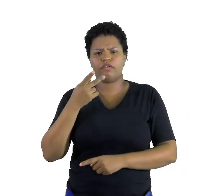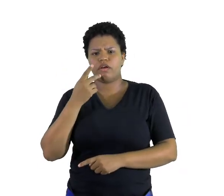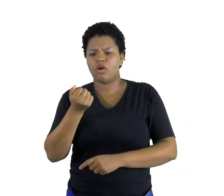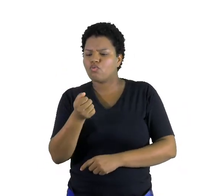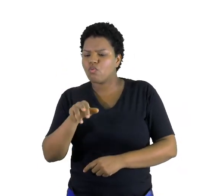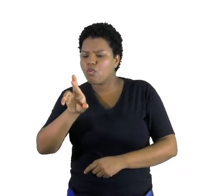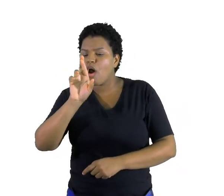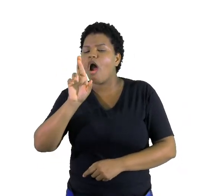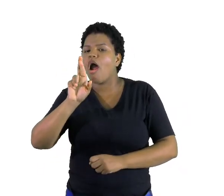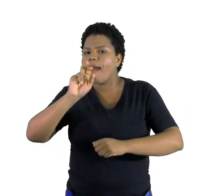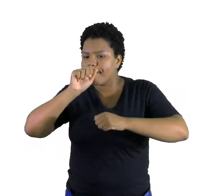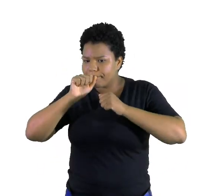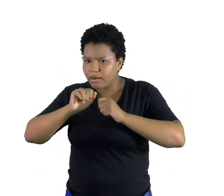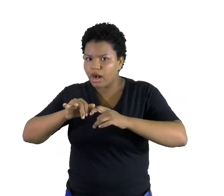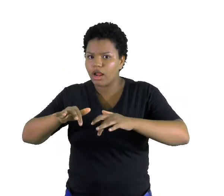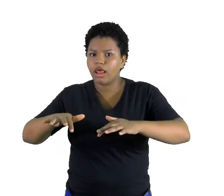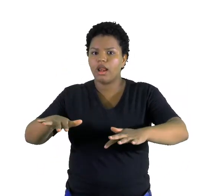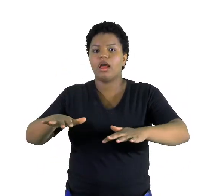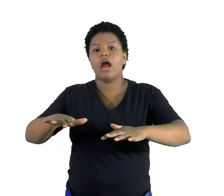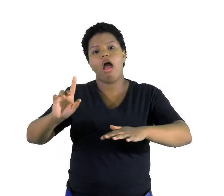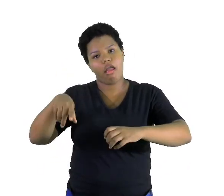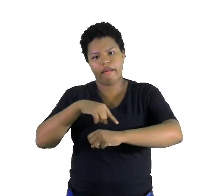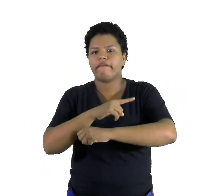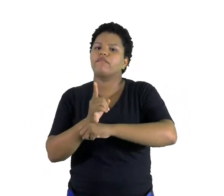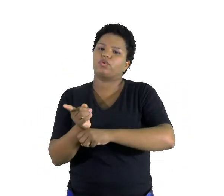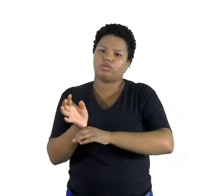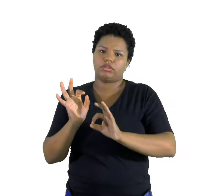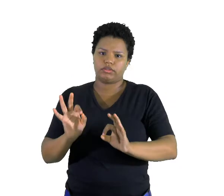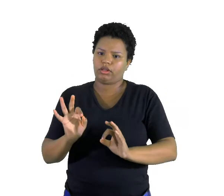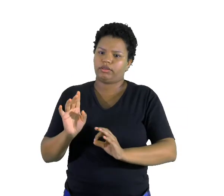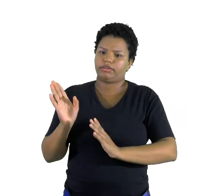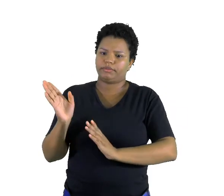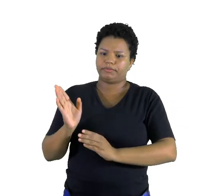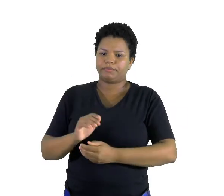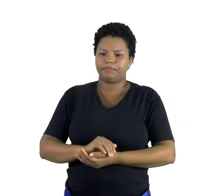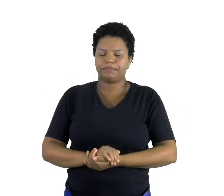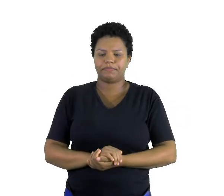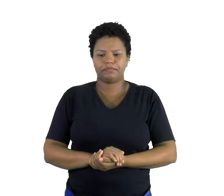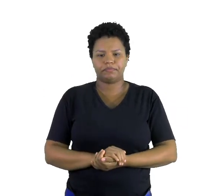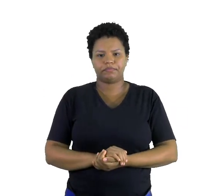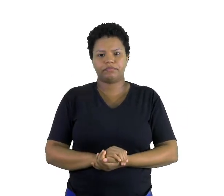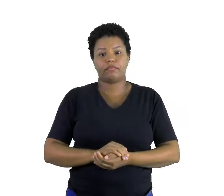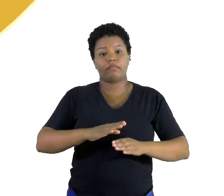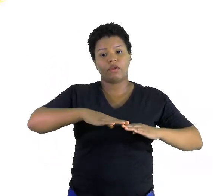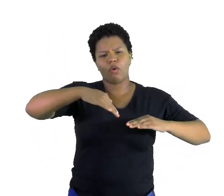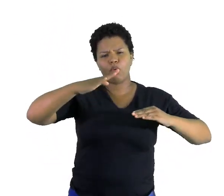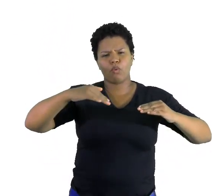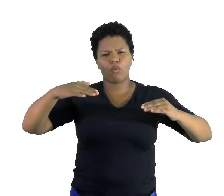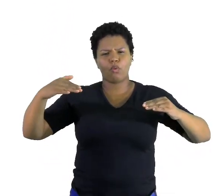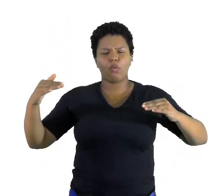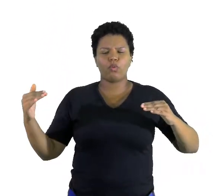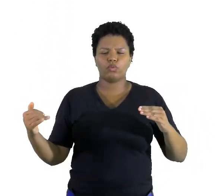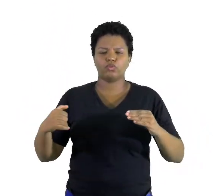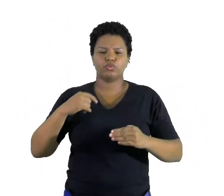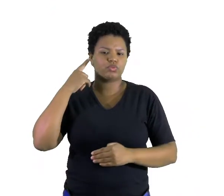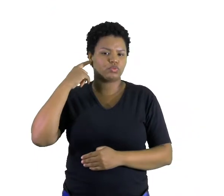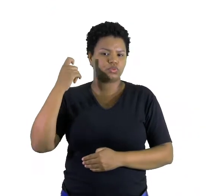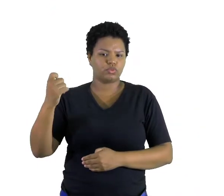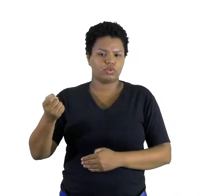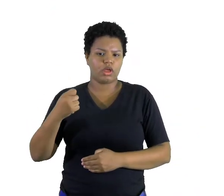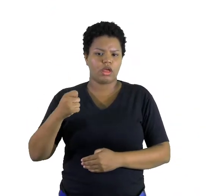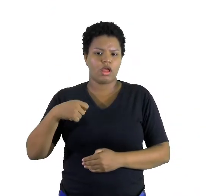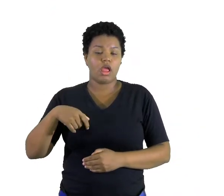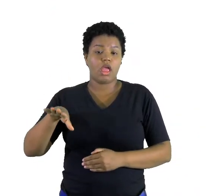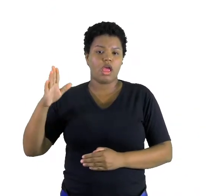som vai se propagar a essa velocidade, tá? Ondas sonoras, tá? São vibrações que penetram no